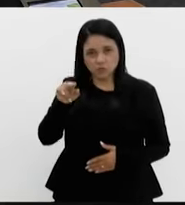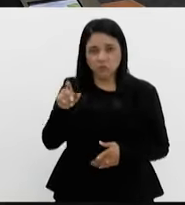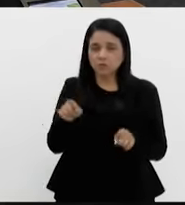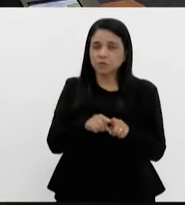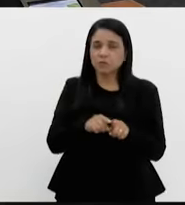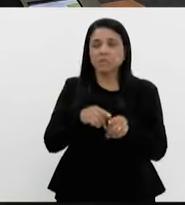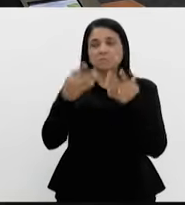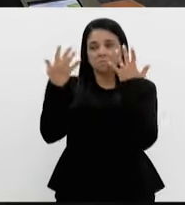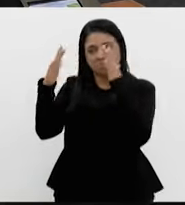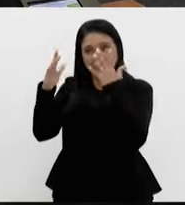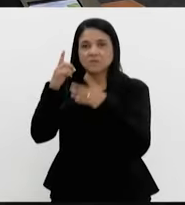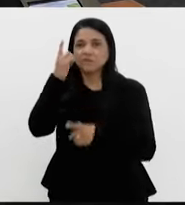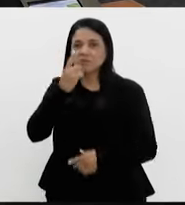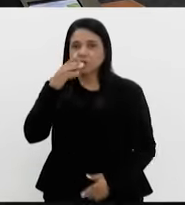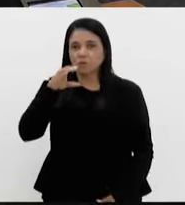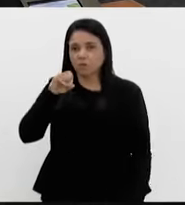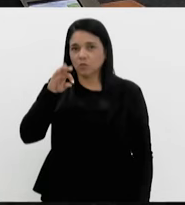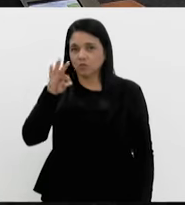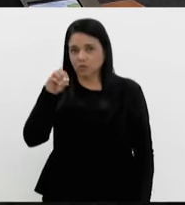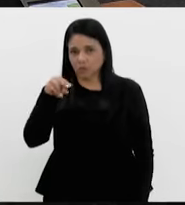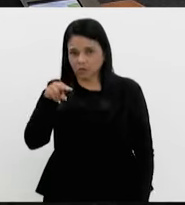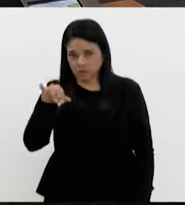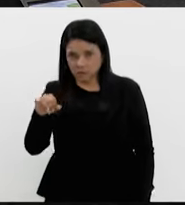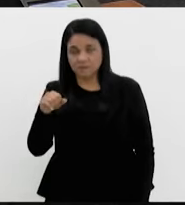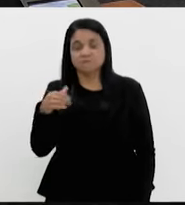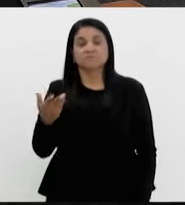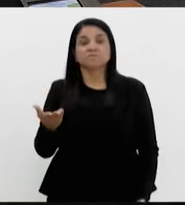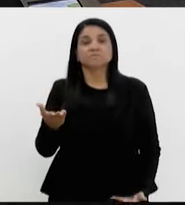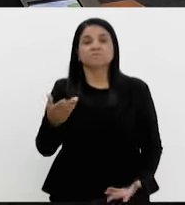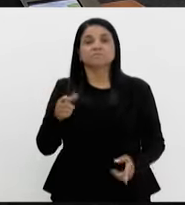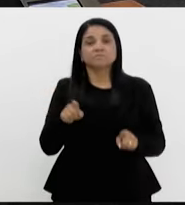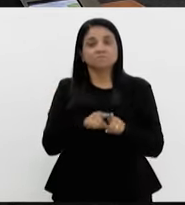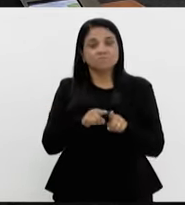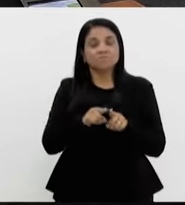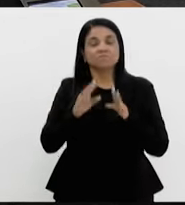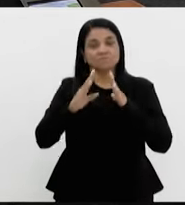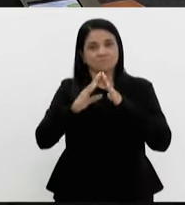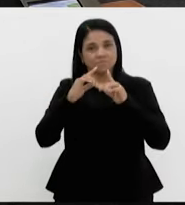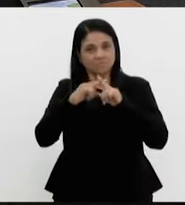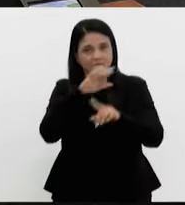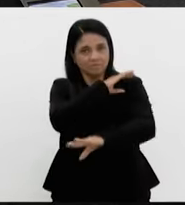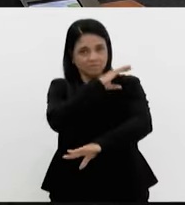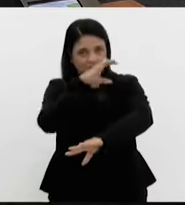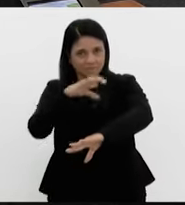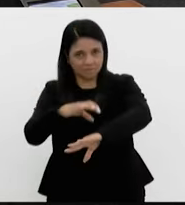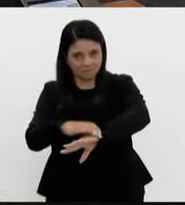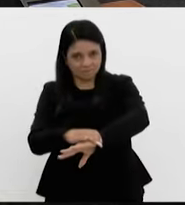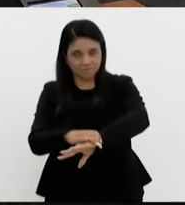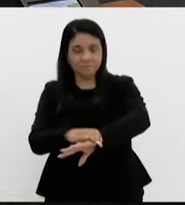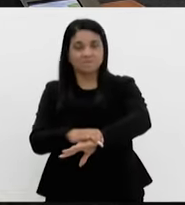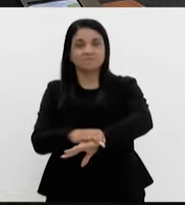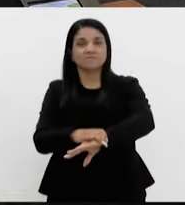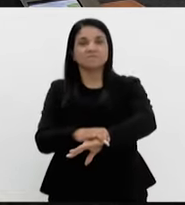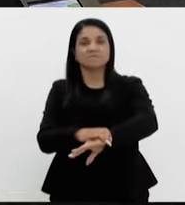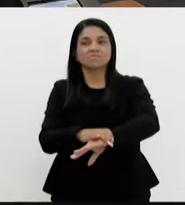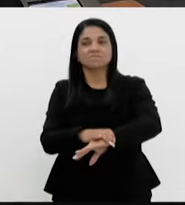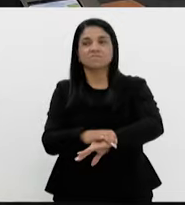deputado Ottoni, e também a Assembleia de Deus, que